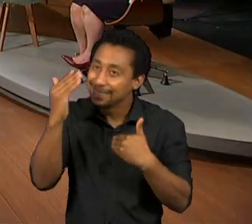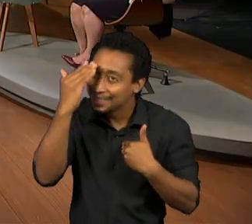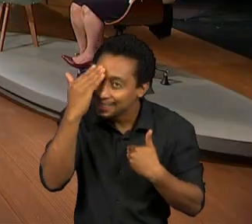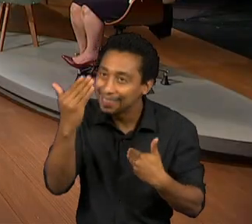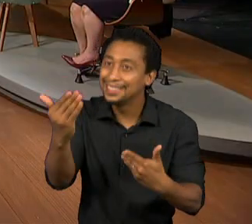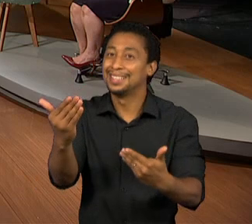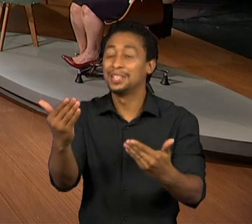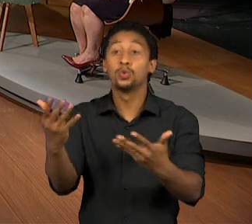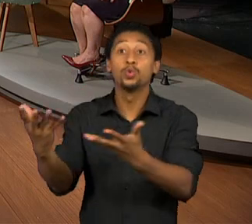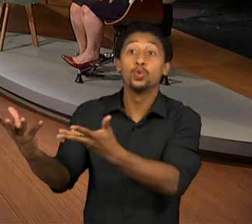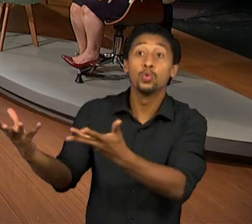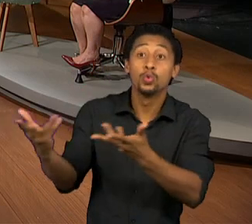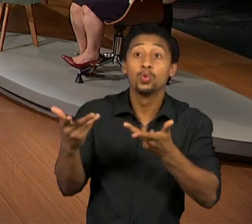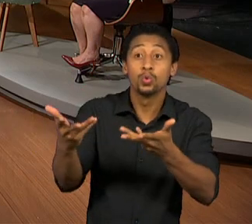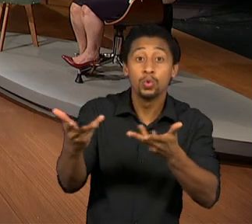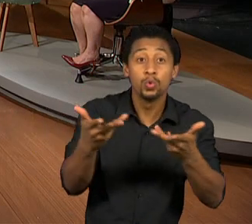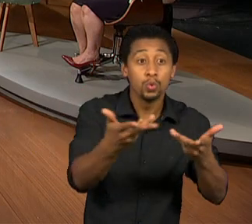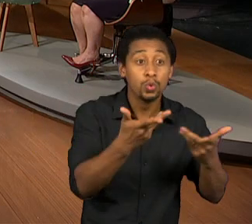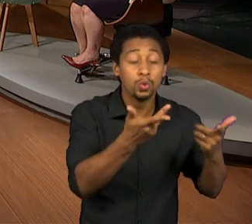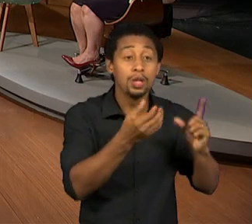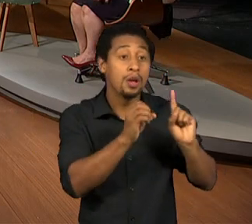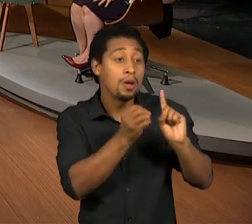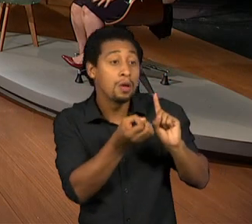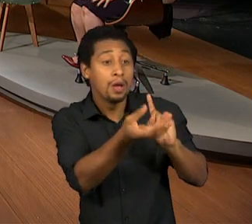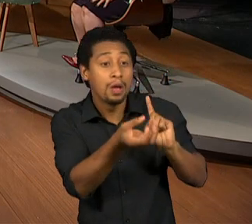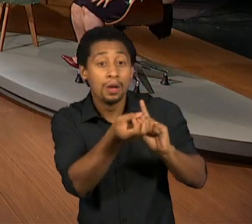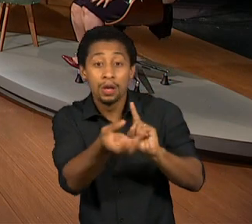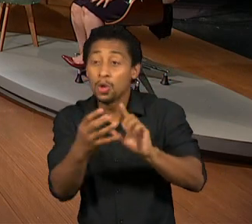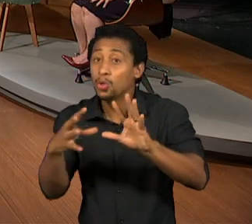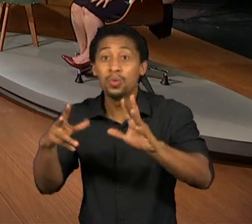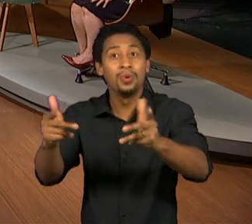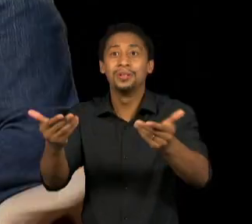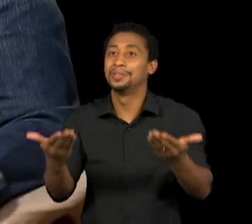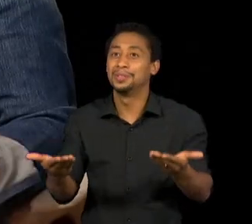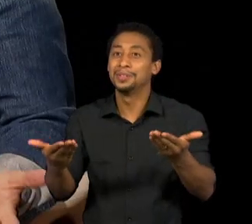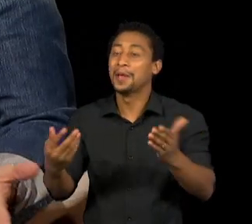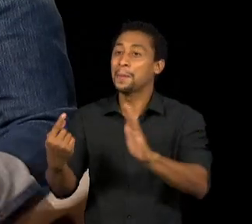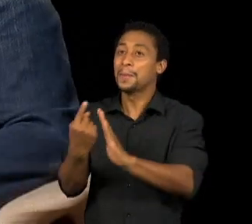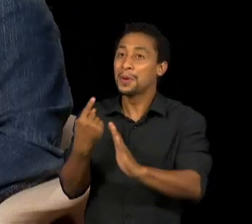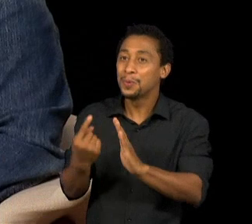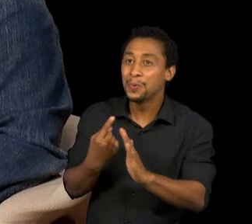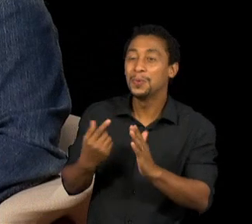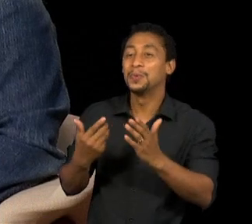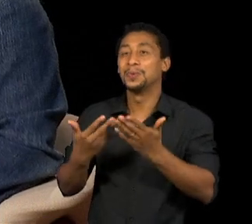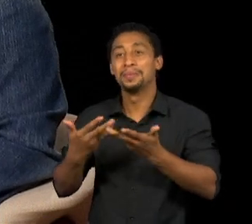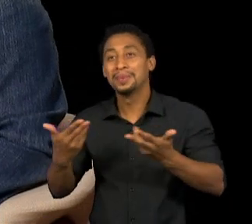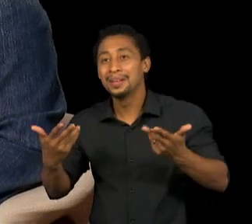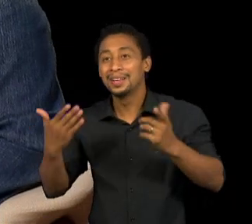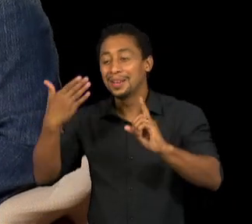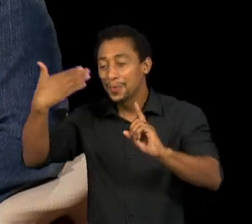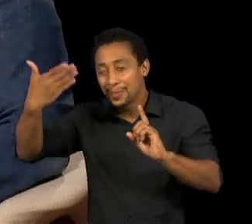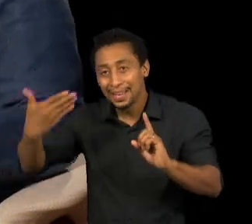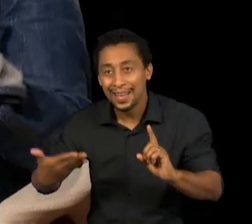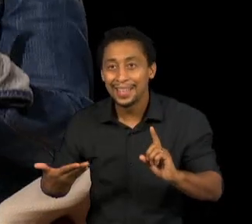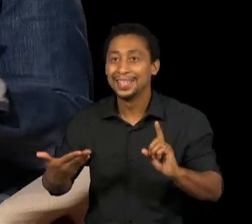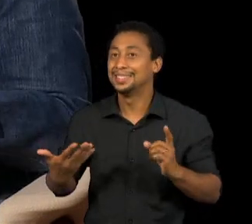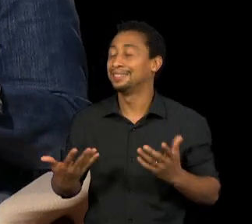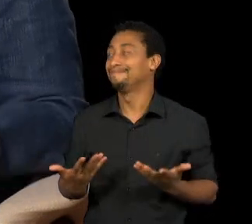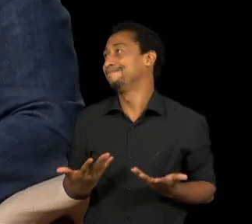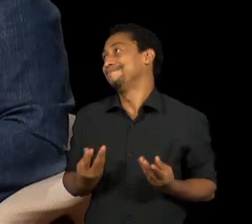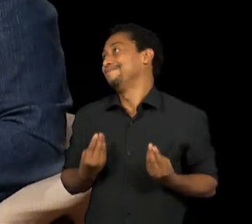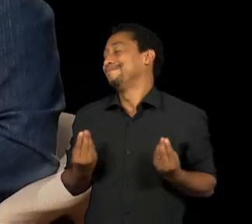que vieram falar, pela delicadeza de vocês, por essa homenagem que o ator,